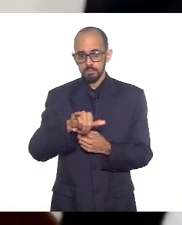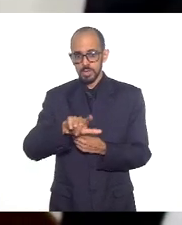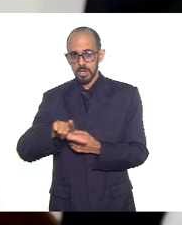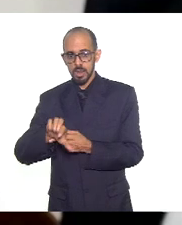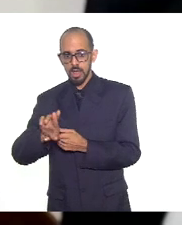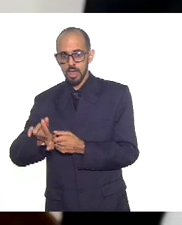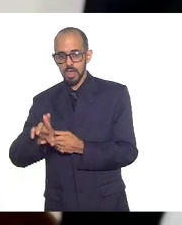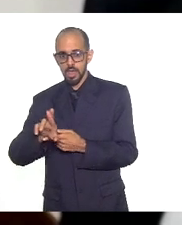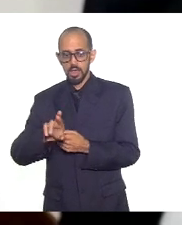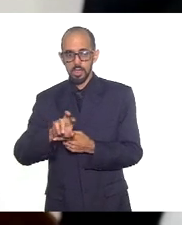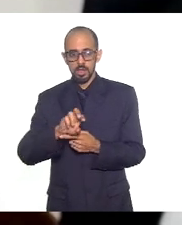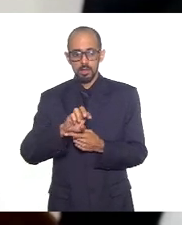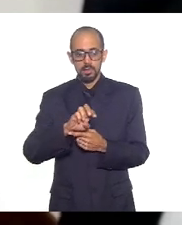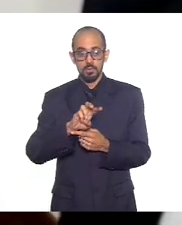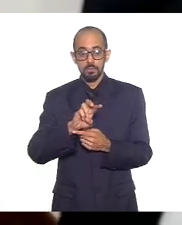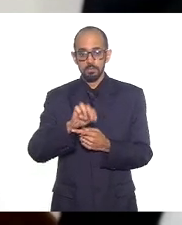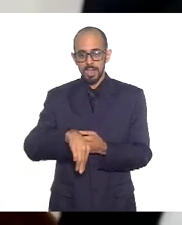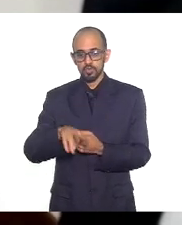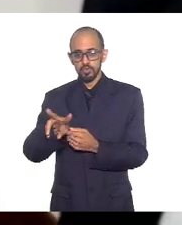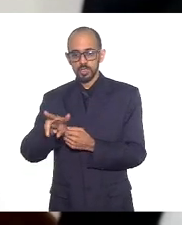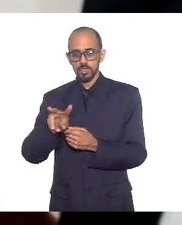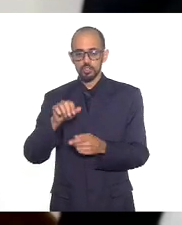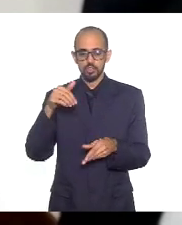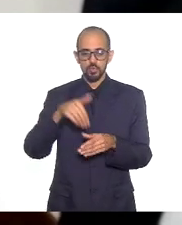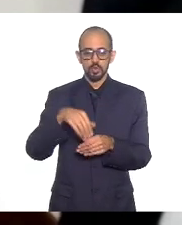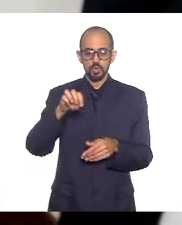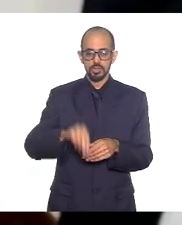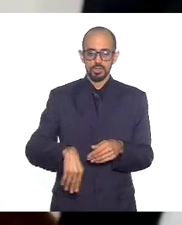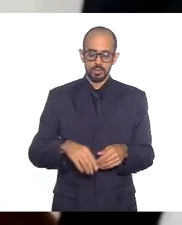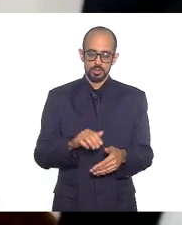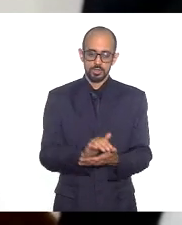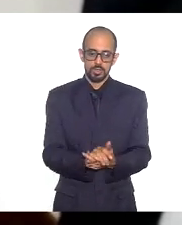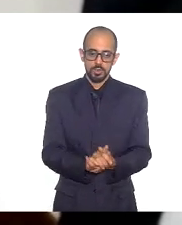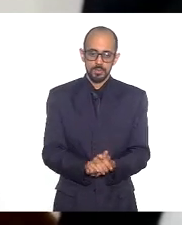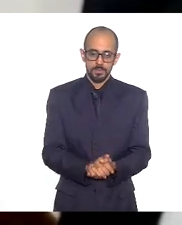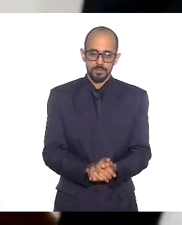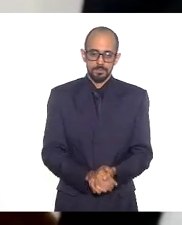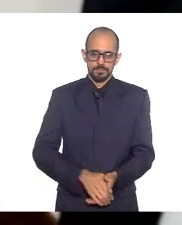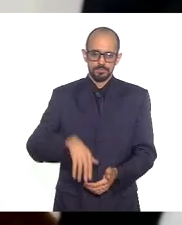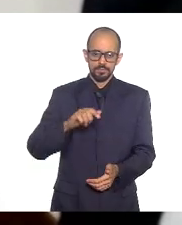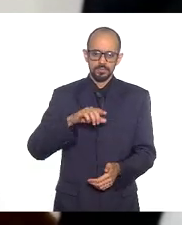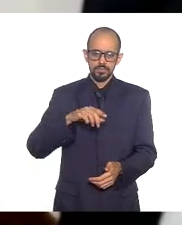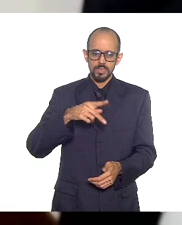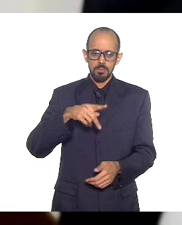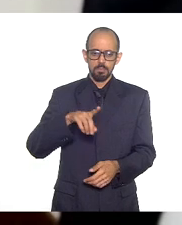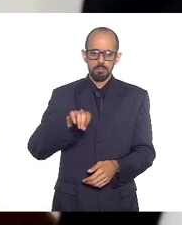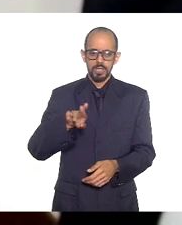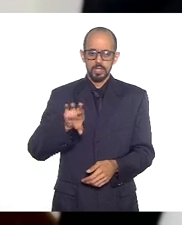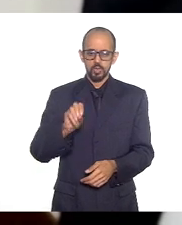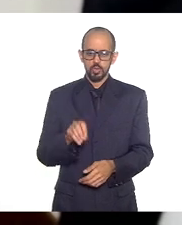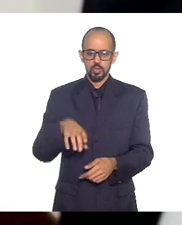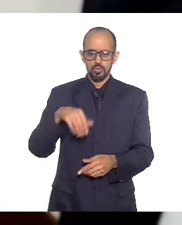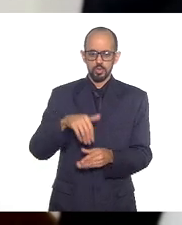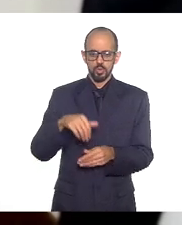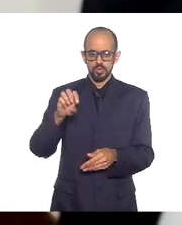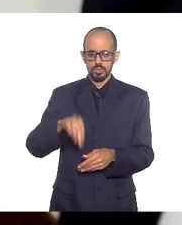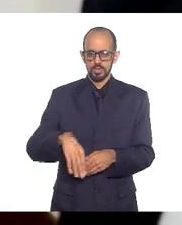Deputado Marcos Vinícius. Votou sim. Deputado Pedro Ricardo. Votou sim.